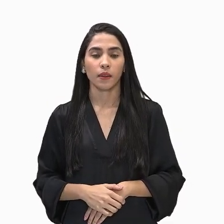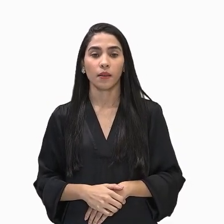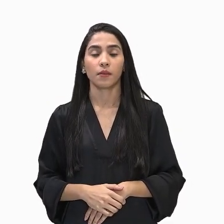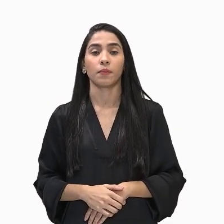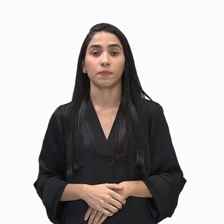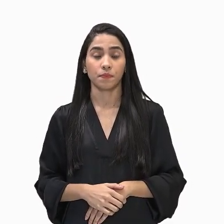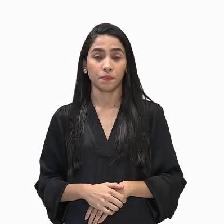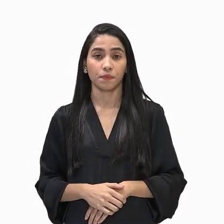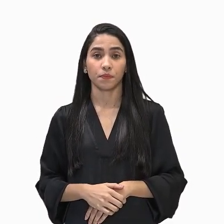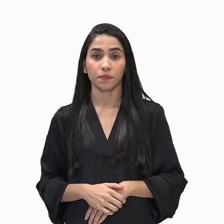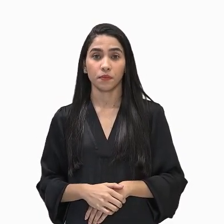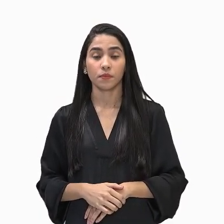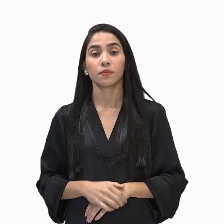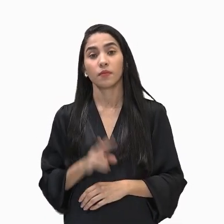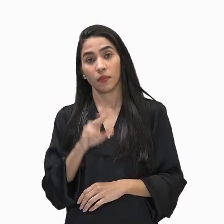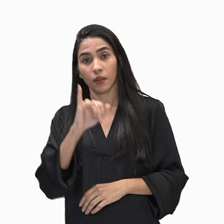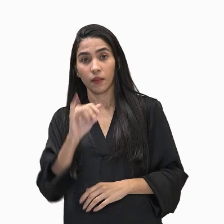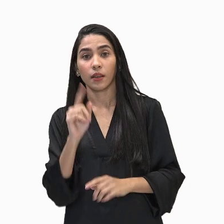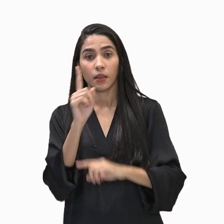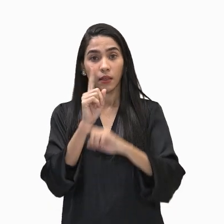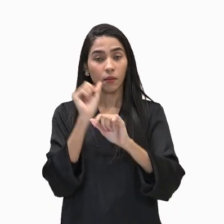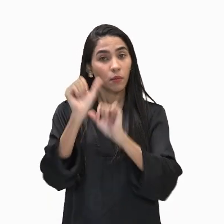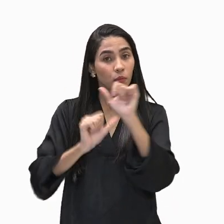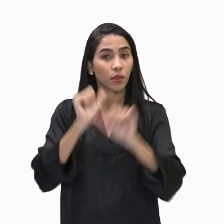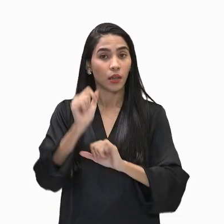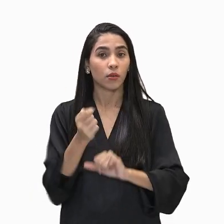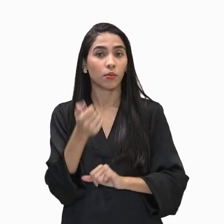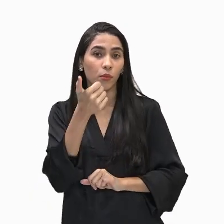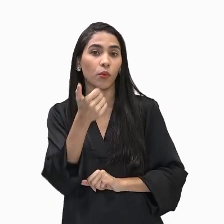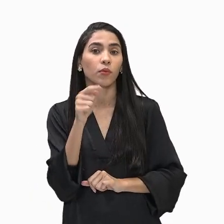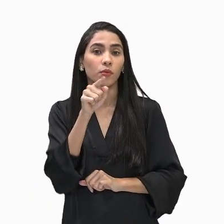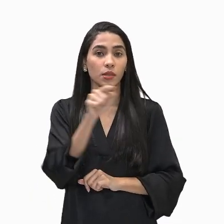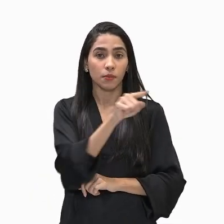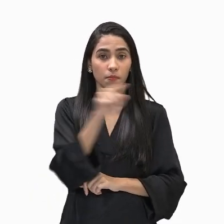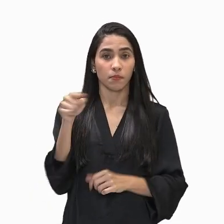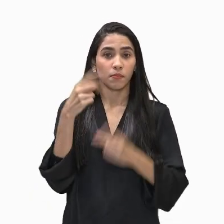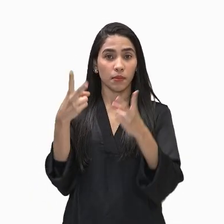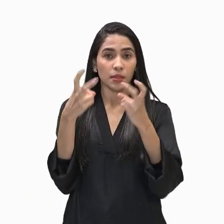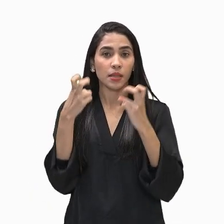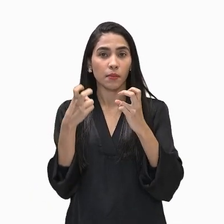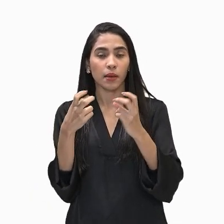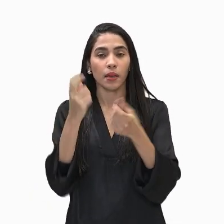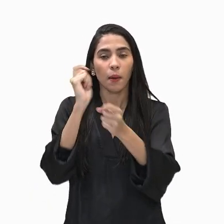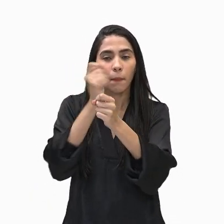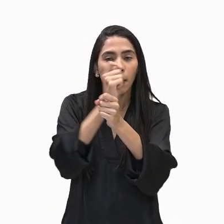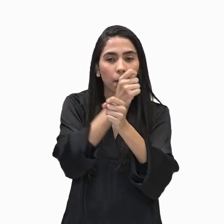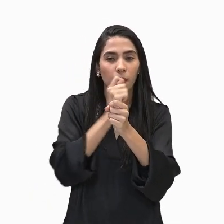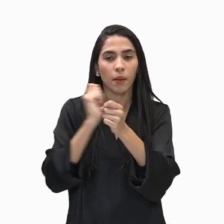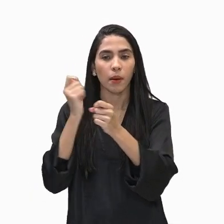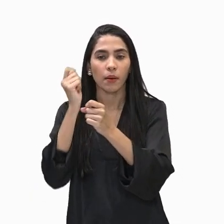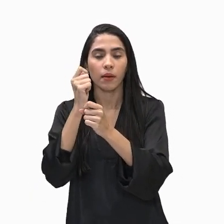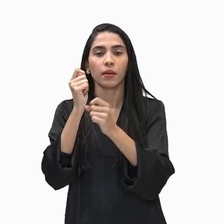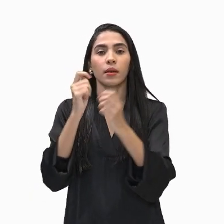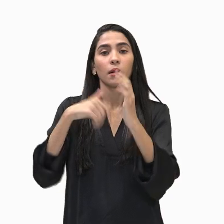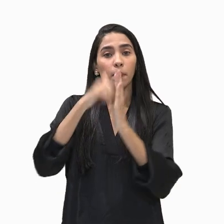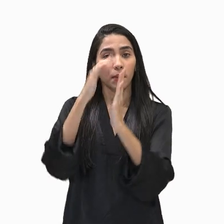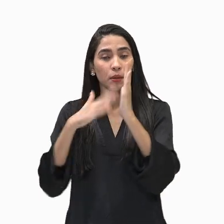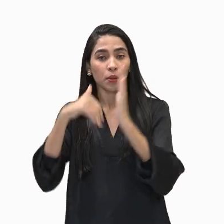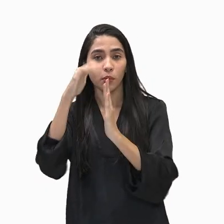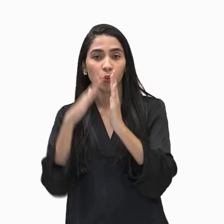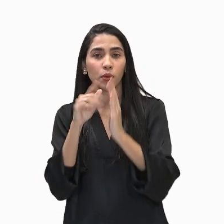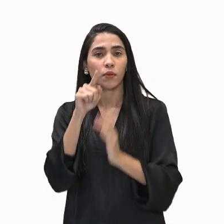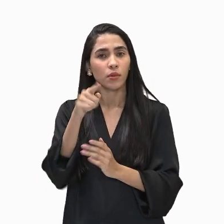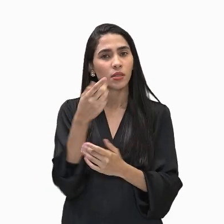Isso vai transformar um pouco ali, vocês vão perceber as esculturas, vocês vão perceber pinturas, você já